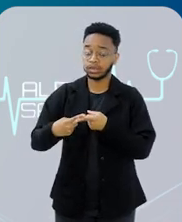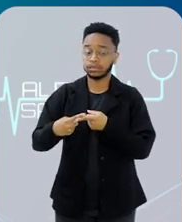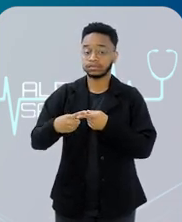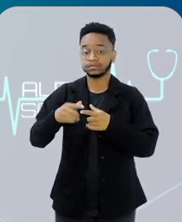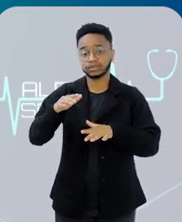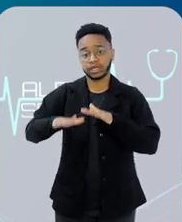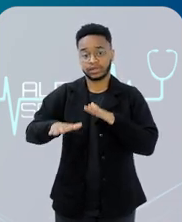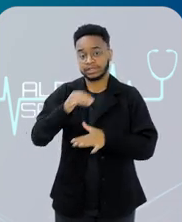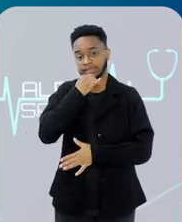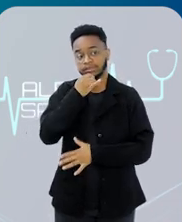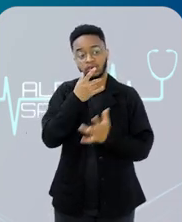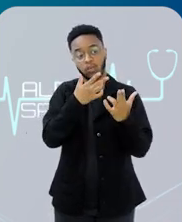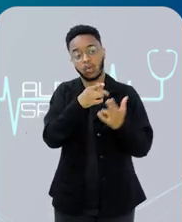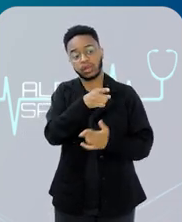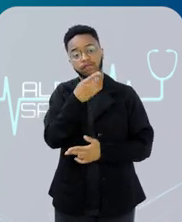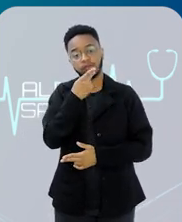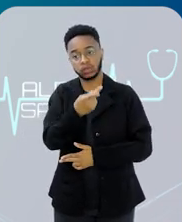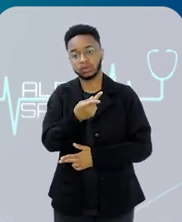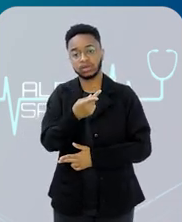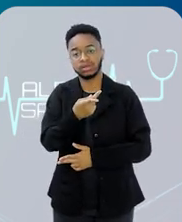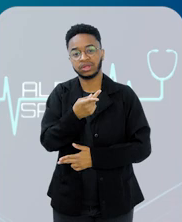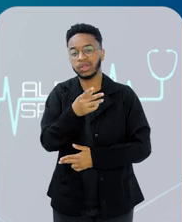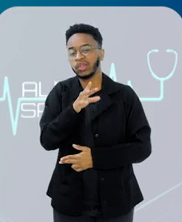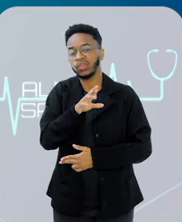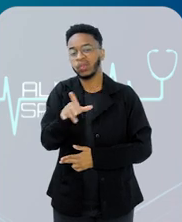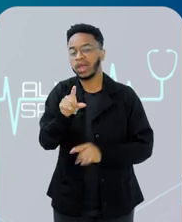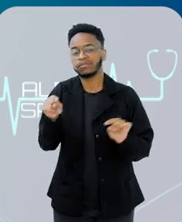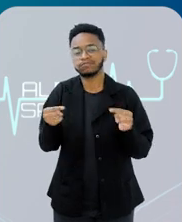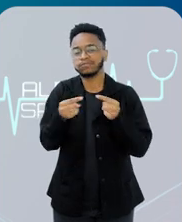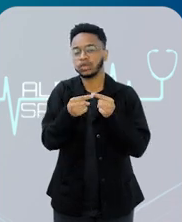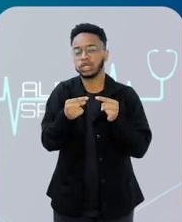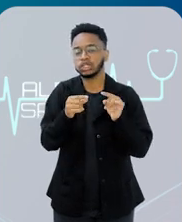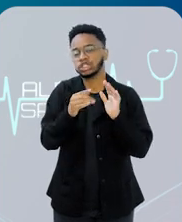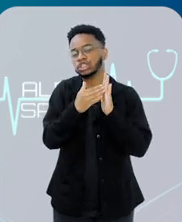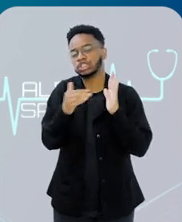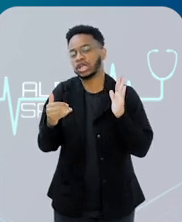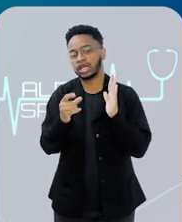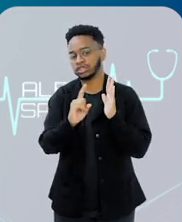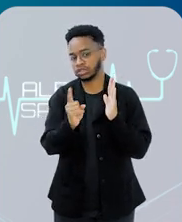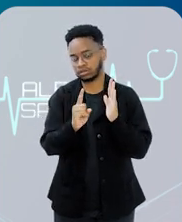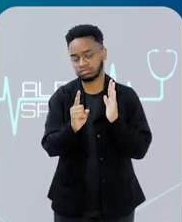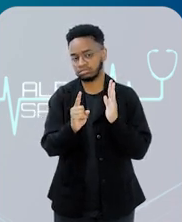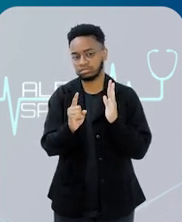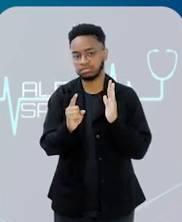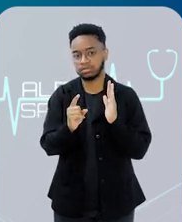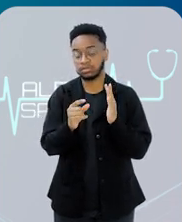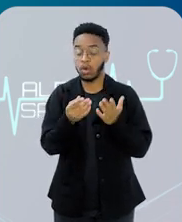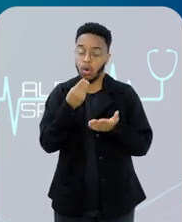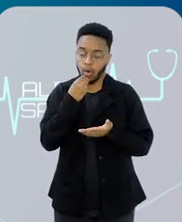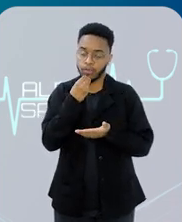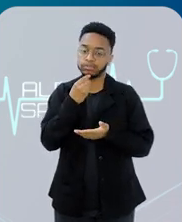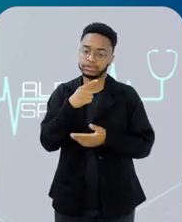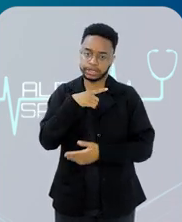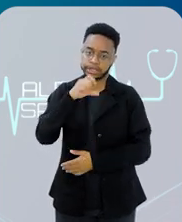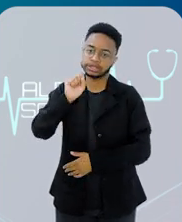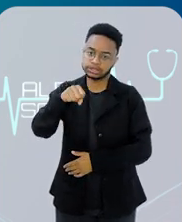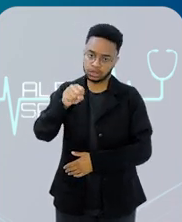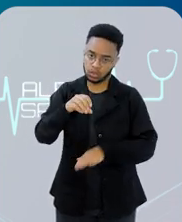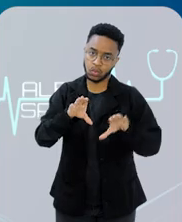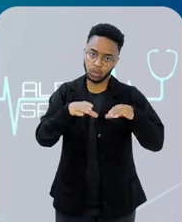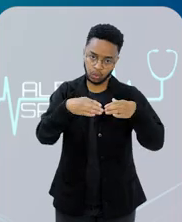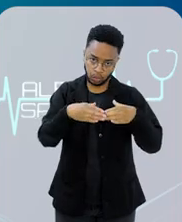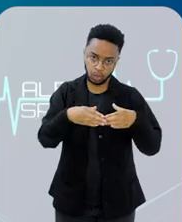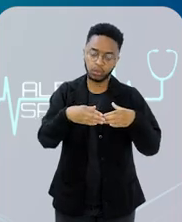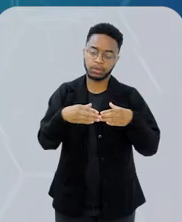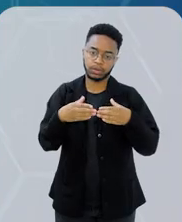muitas vezes, como o colega disse, a queixa não é bem estética, né? É claro que existem nesse